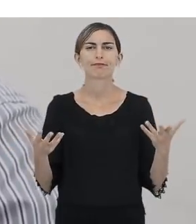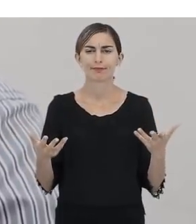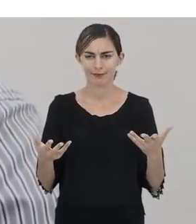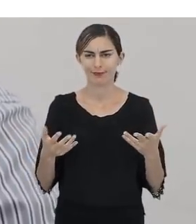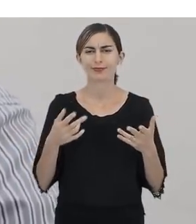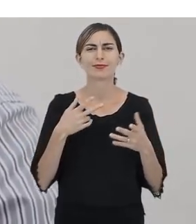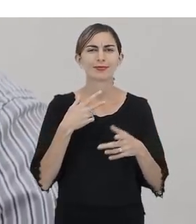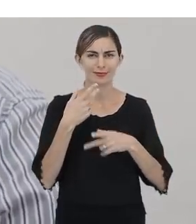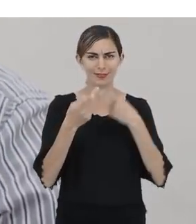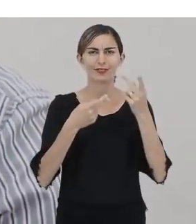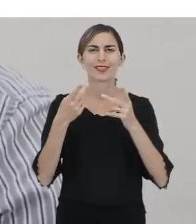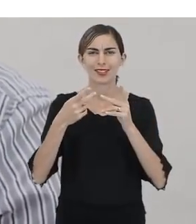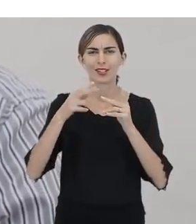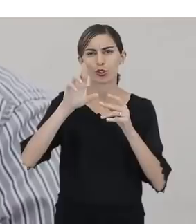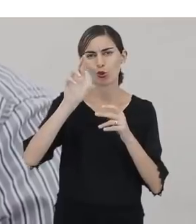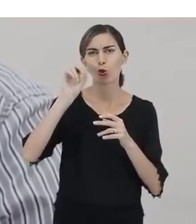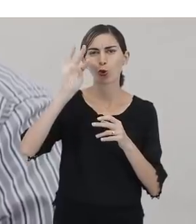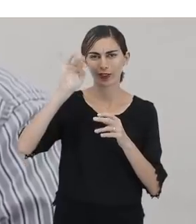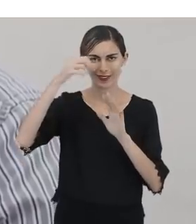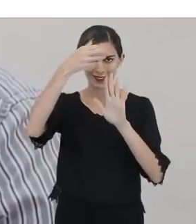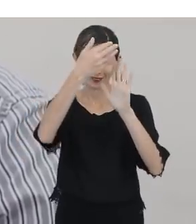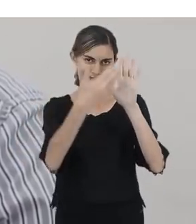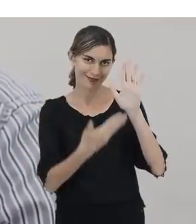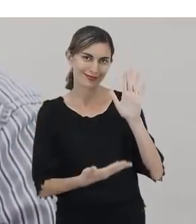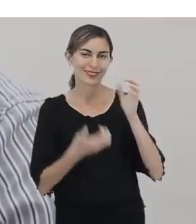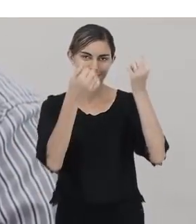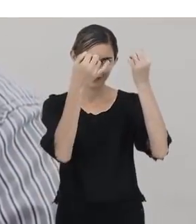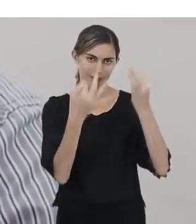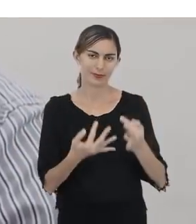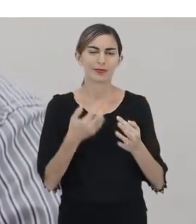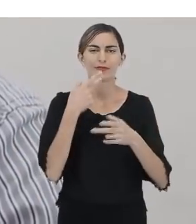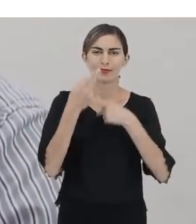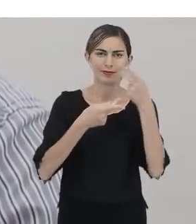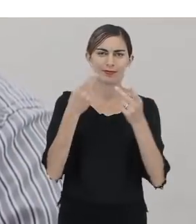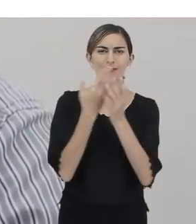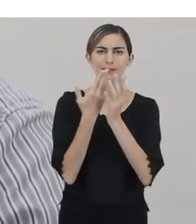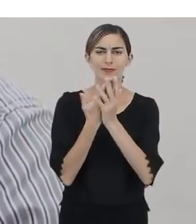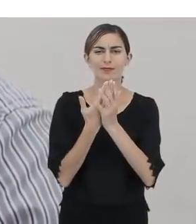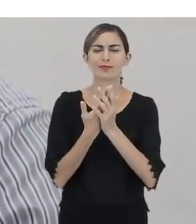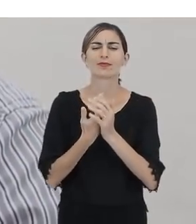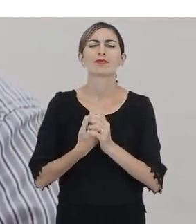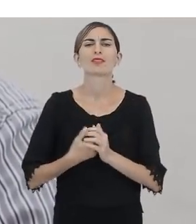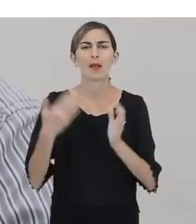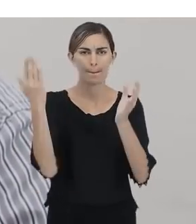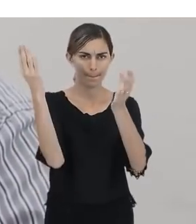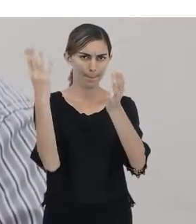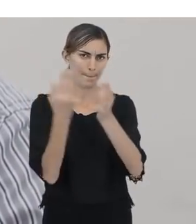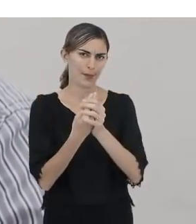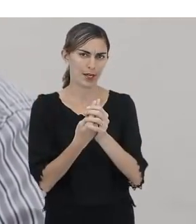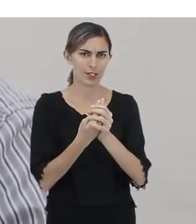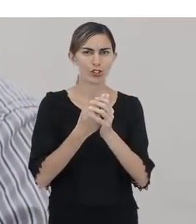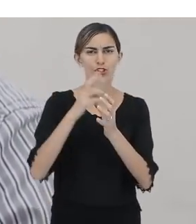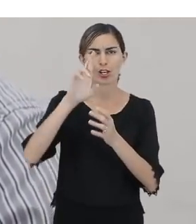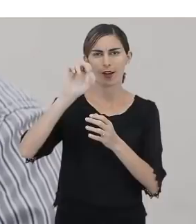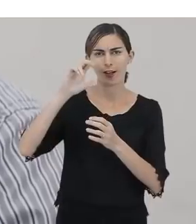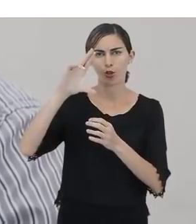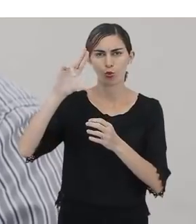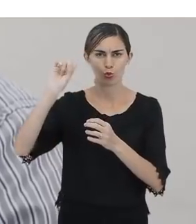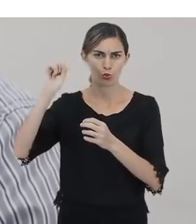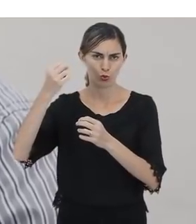Então, falando um pouco aqui do roteiro do que a gente vai ver nessa aula, a gente vai falar um pouco sobre a pasta Res, certo? Que é a pasta de